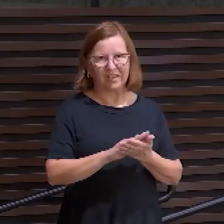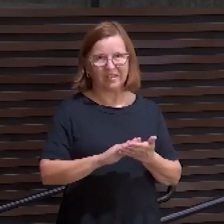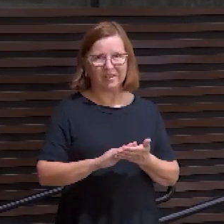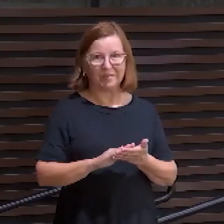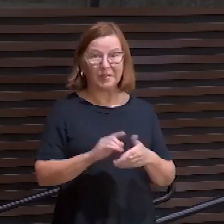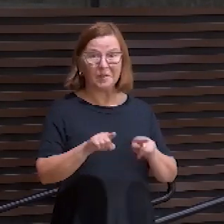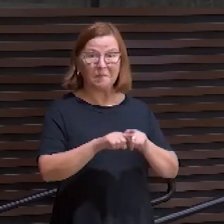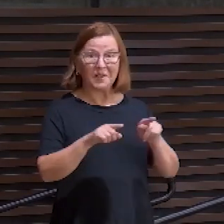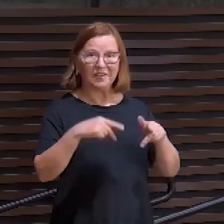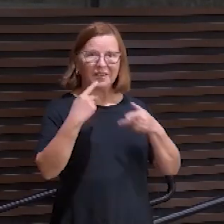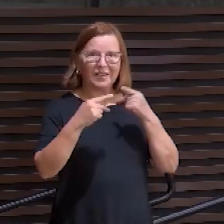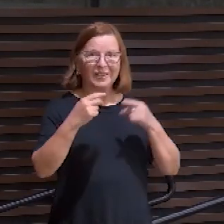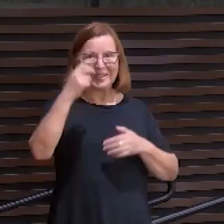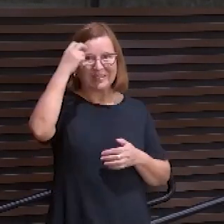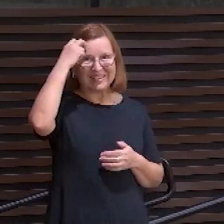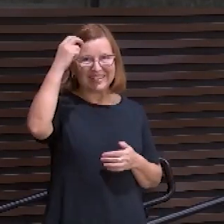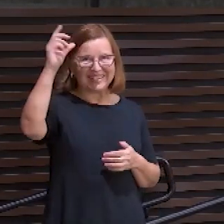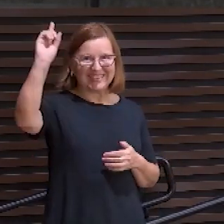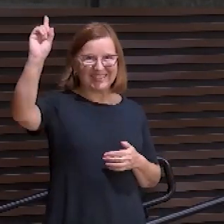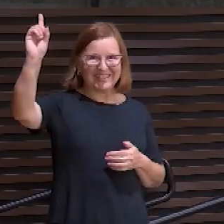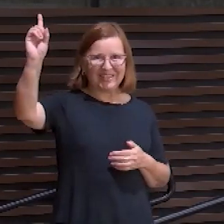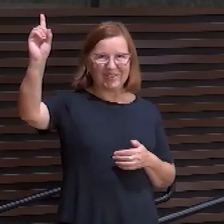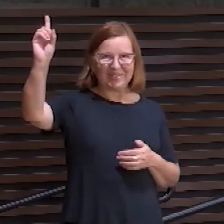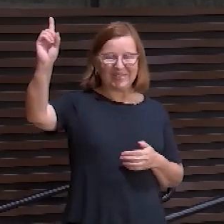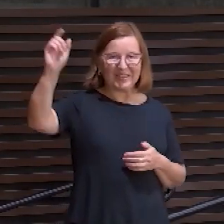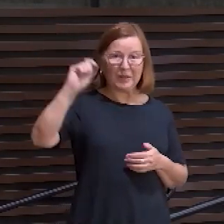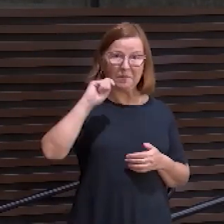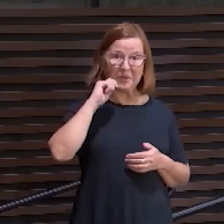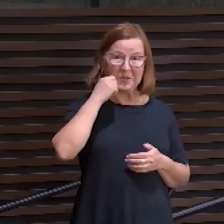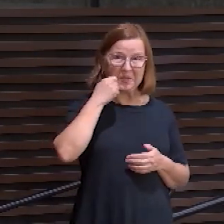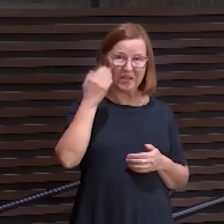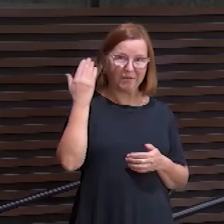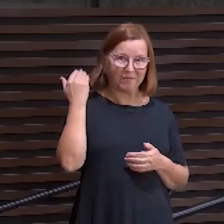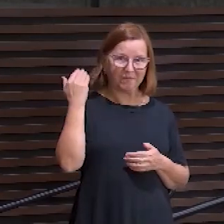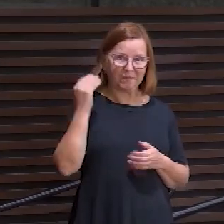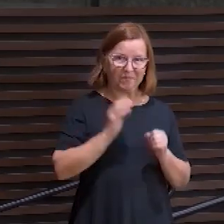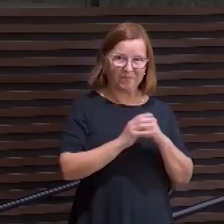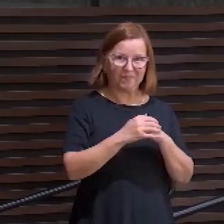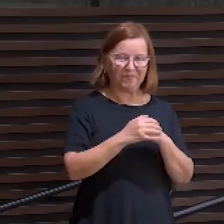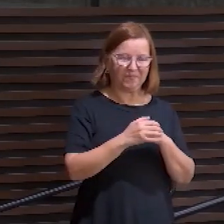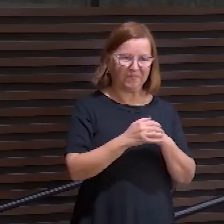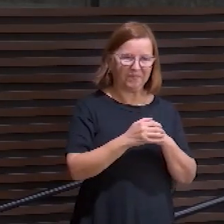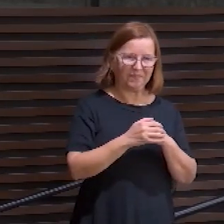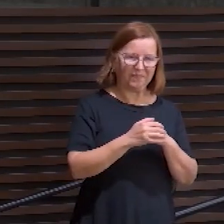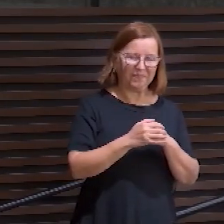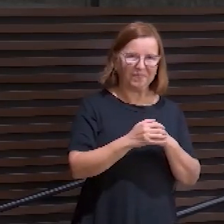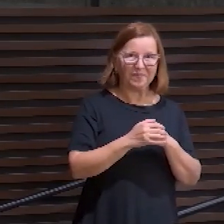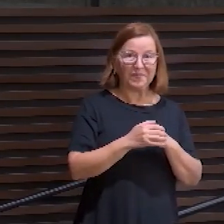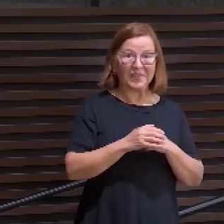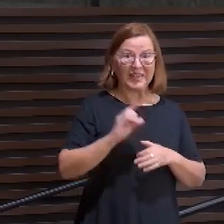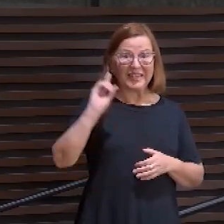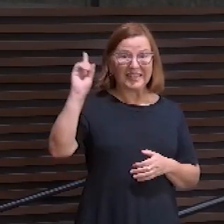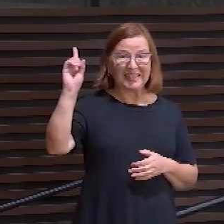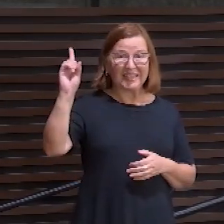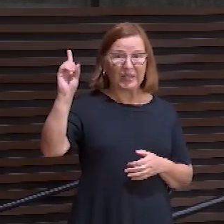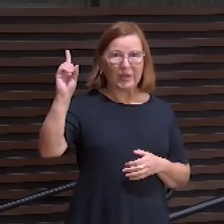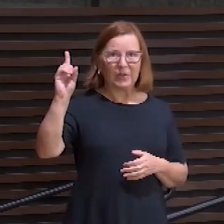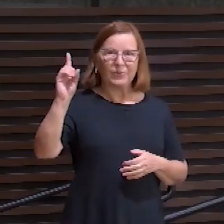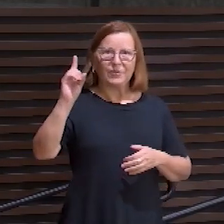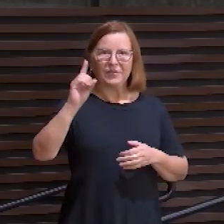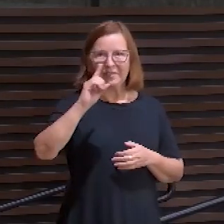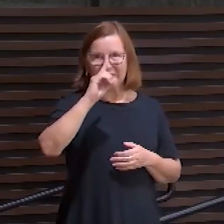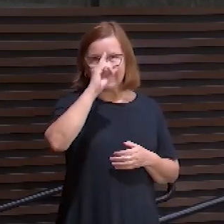Mas falamos a sabedoria de Deus em mistério outrora oculta, a qual Deus